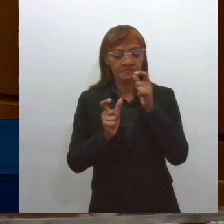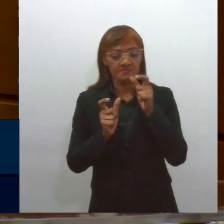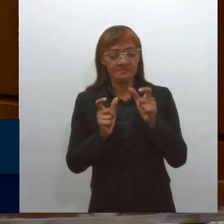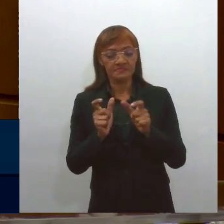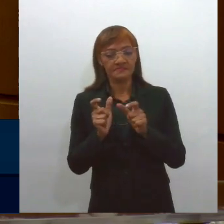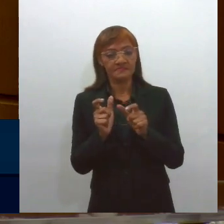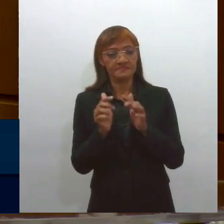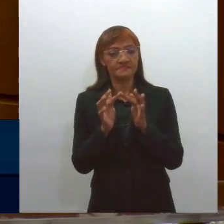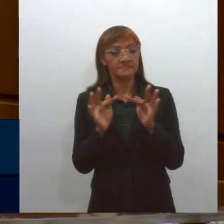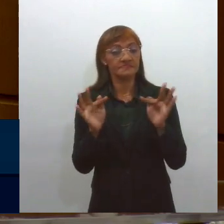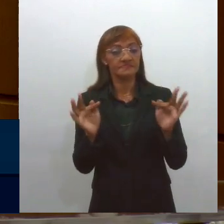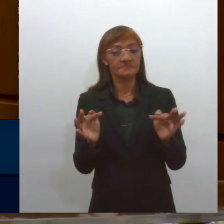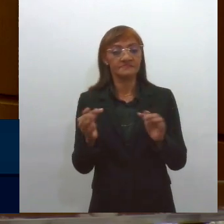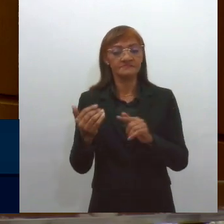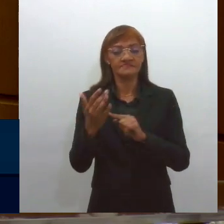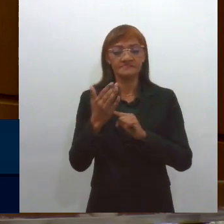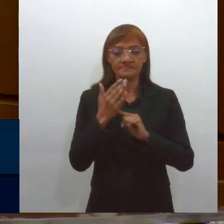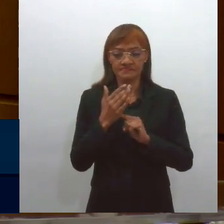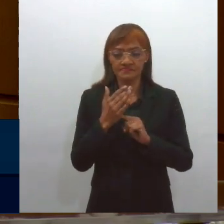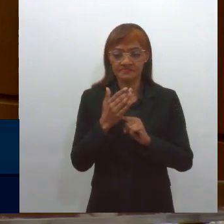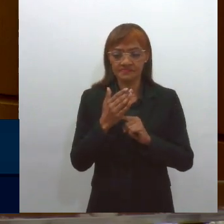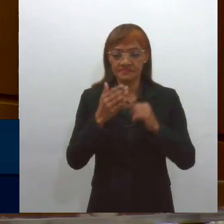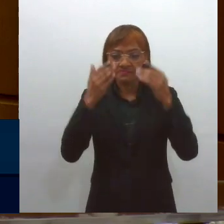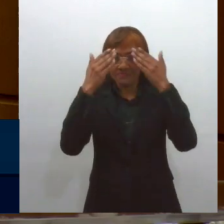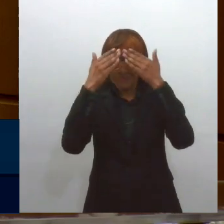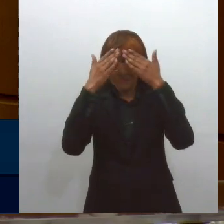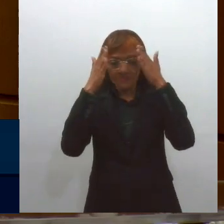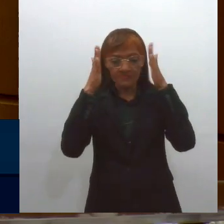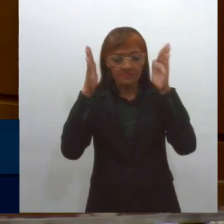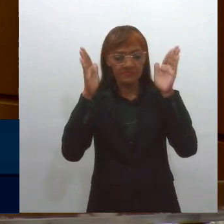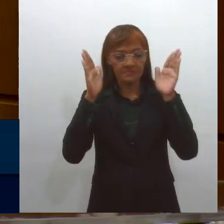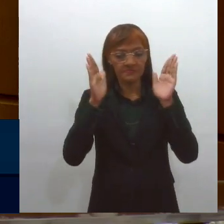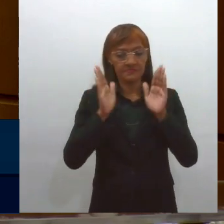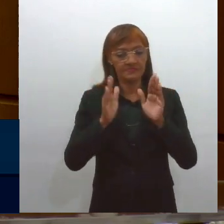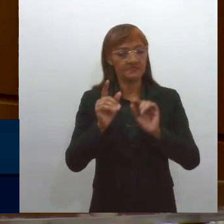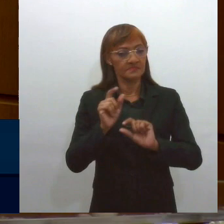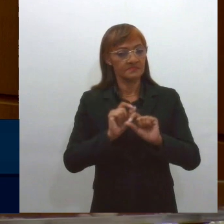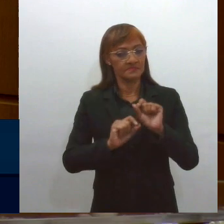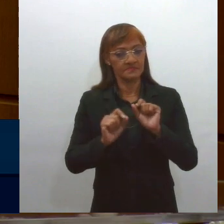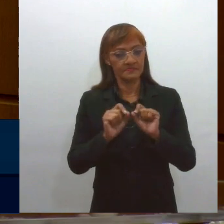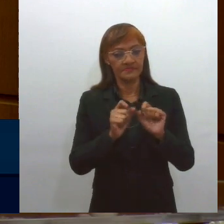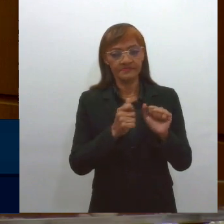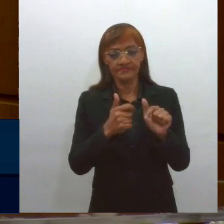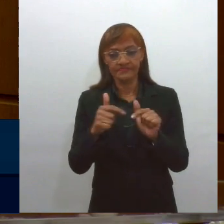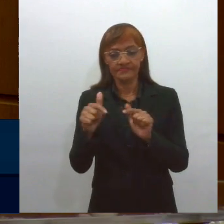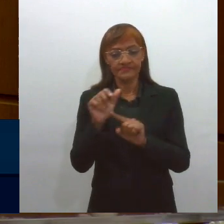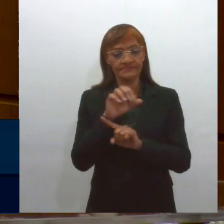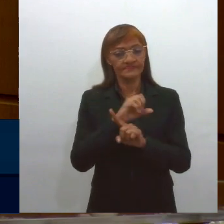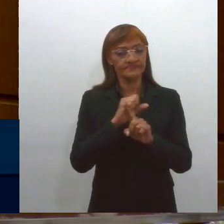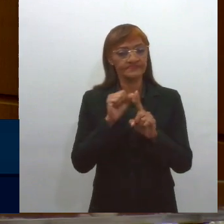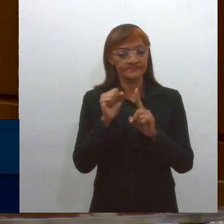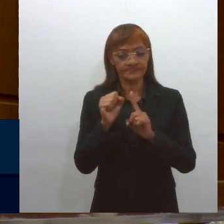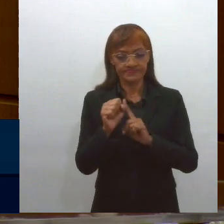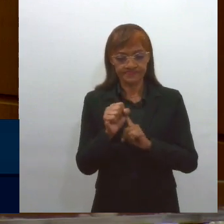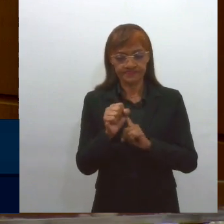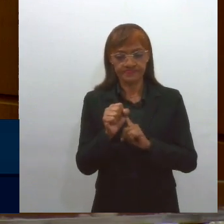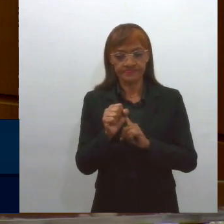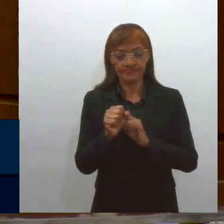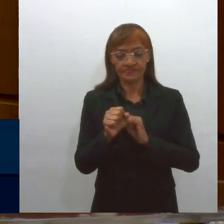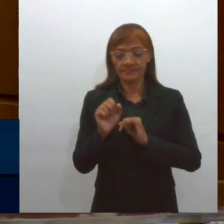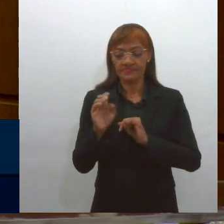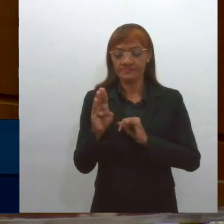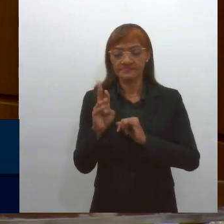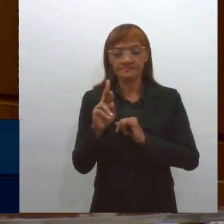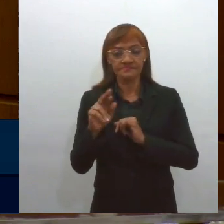enxergar que o trabalho social, o qual Barrinhos desenvolvia em prol dos mais carentes, fora